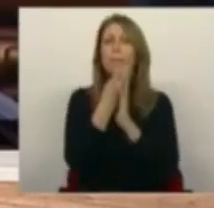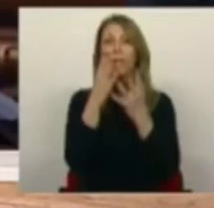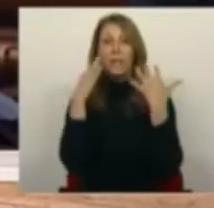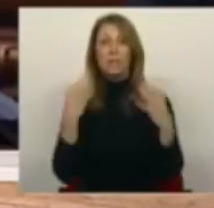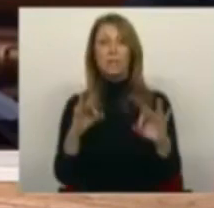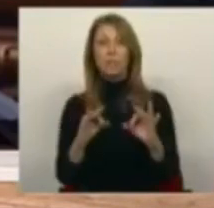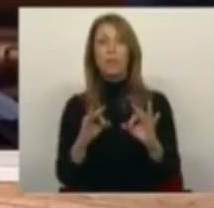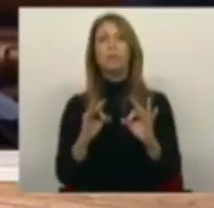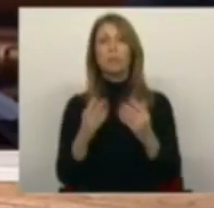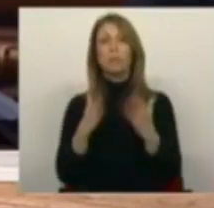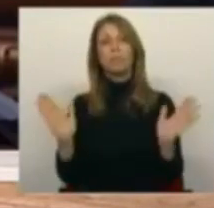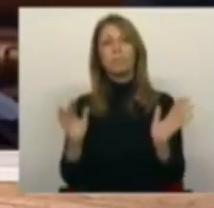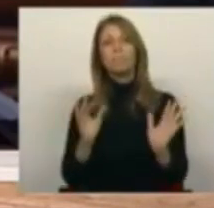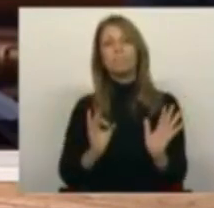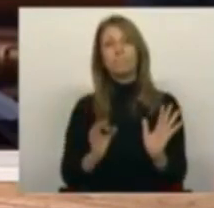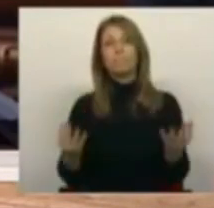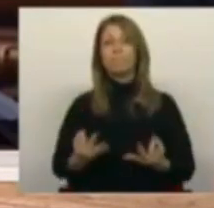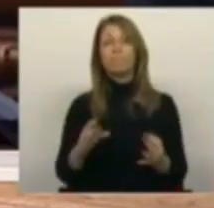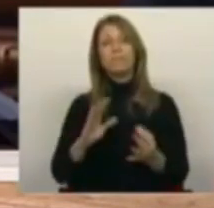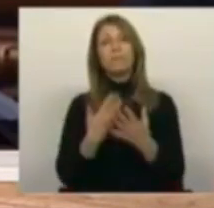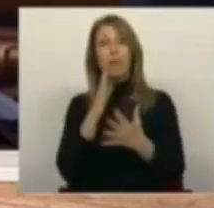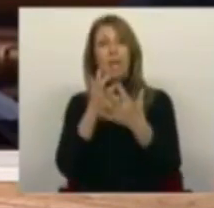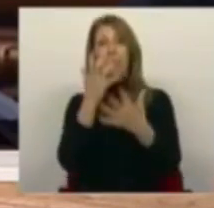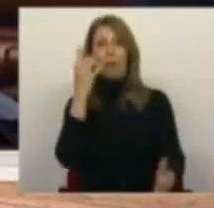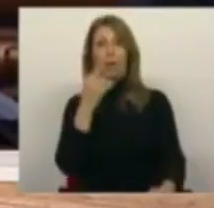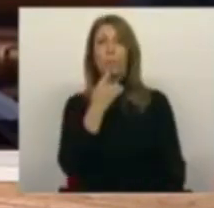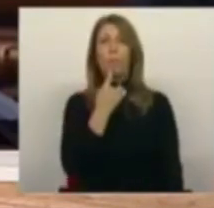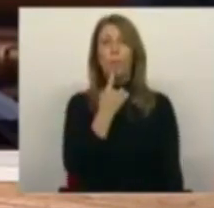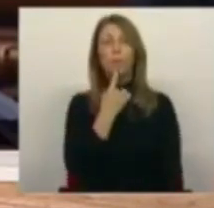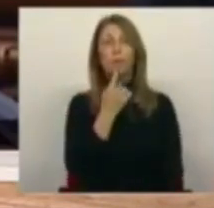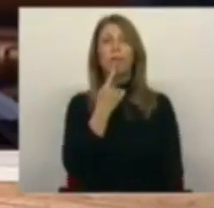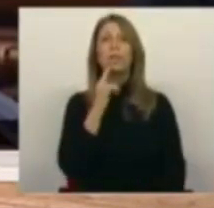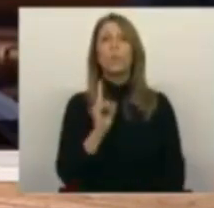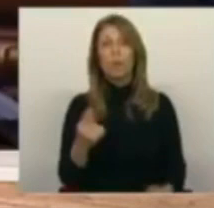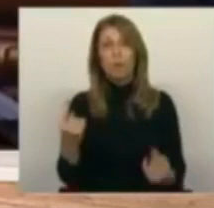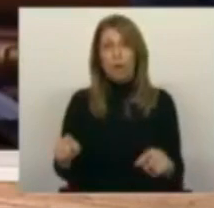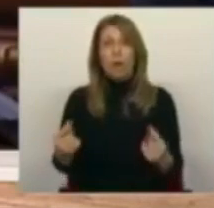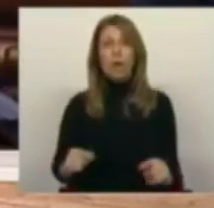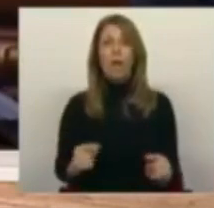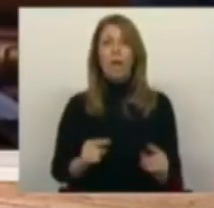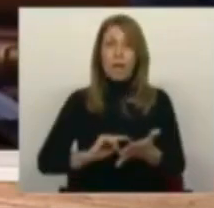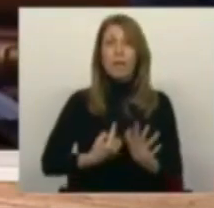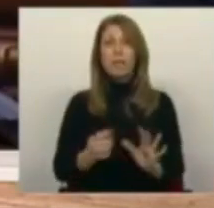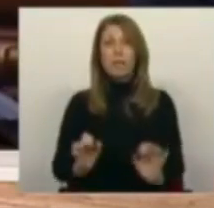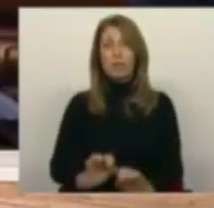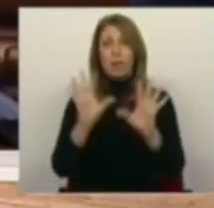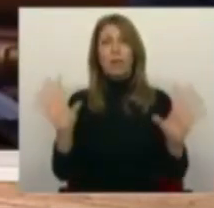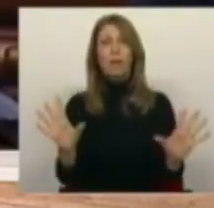ter aberto aqui e ter um impacto tão significativo. Significa que há uma necessidade